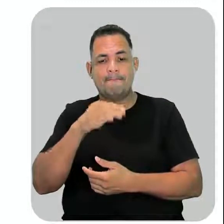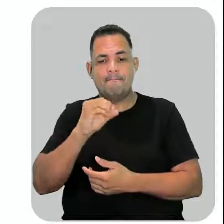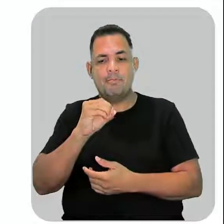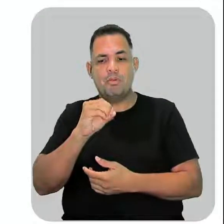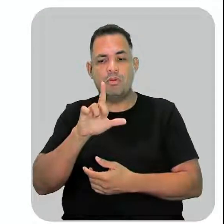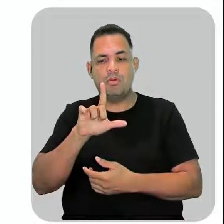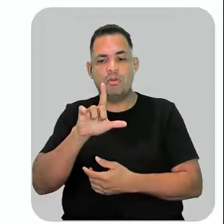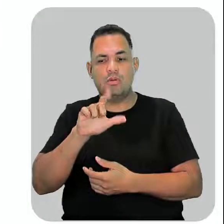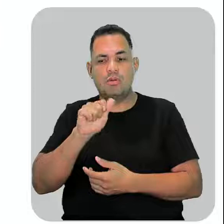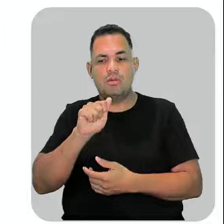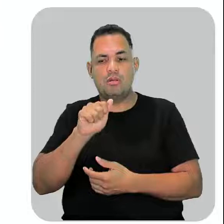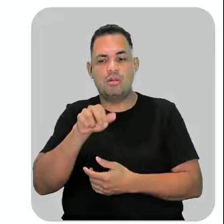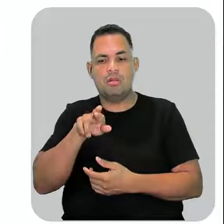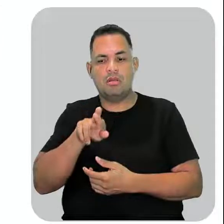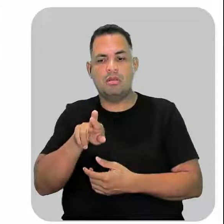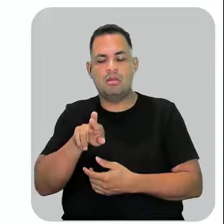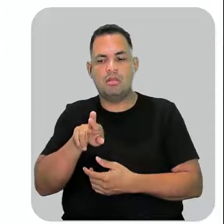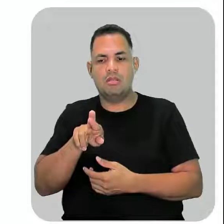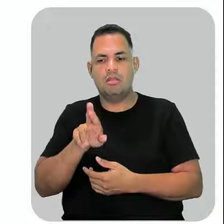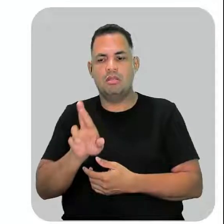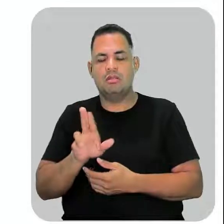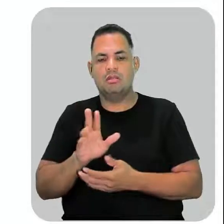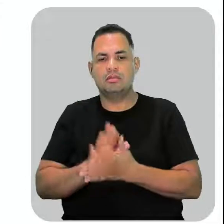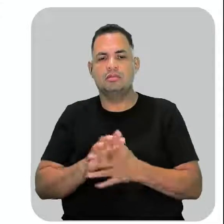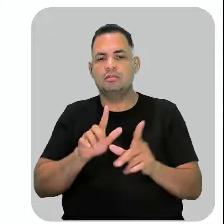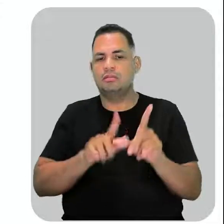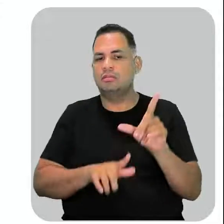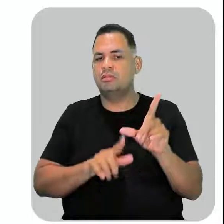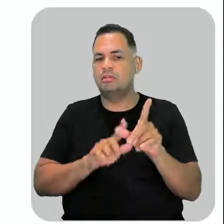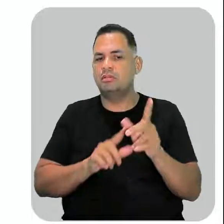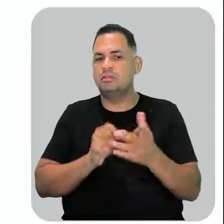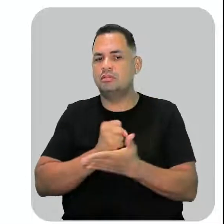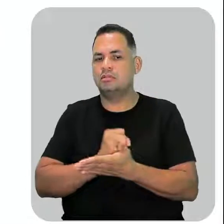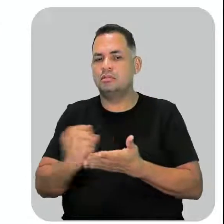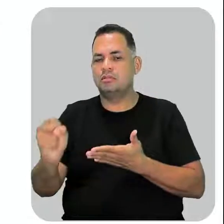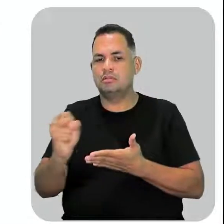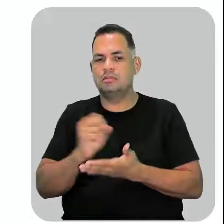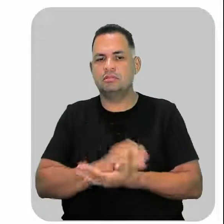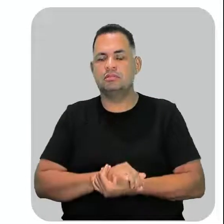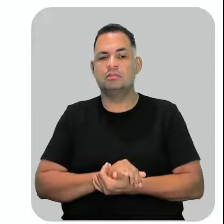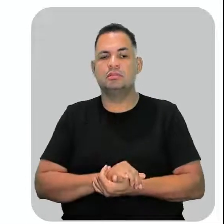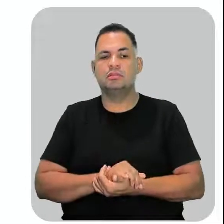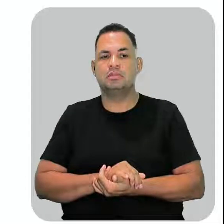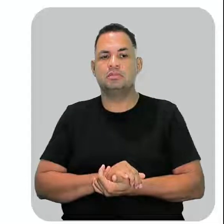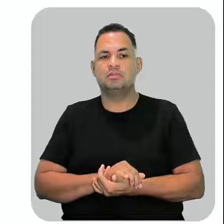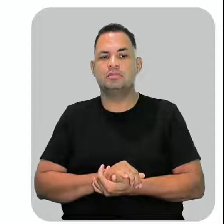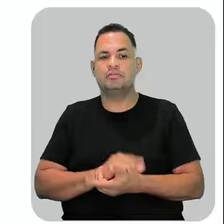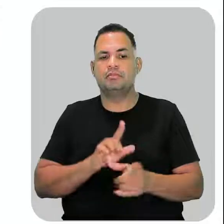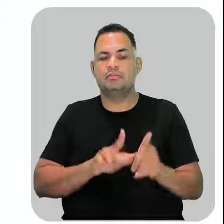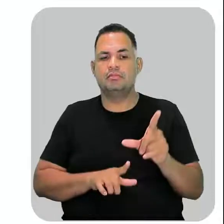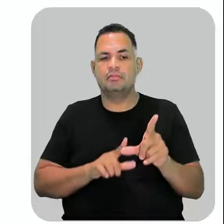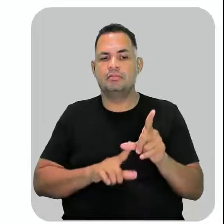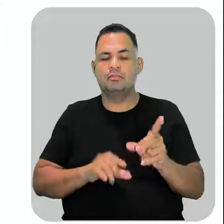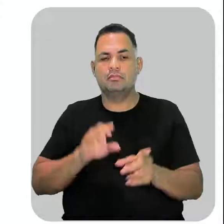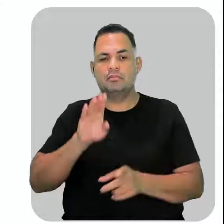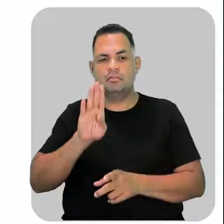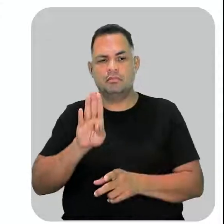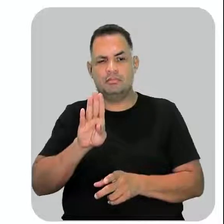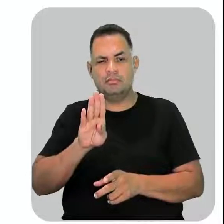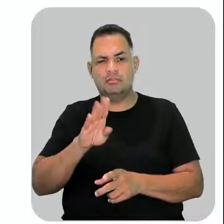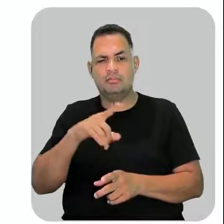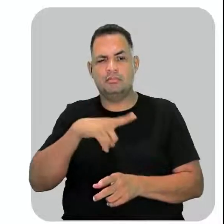temos uma parte polar. Então, a letra A, ela está fora. Na letra B, nós temos o